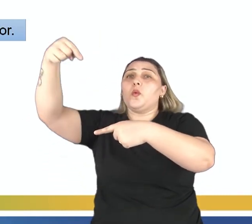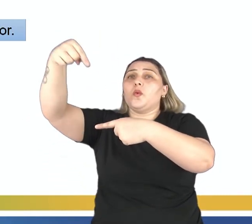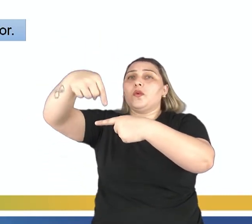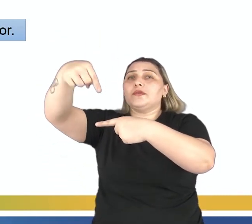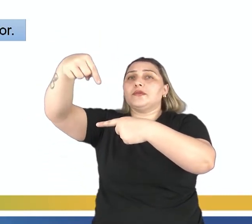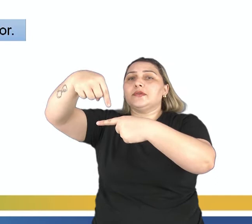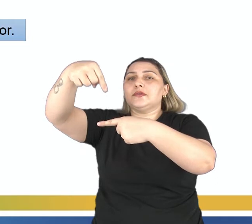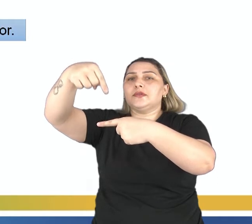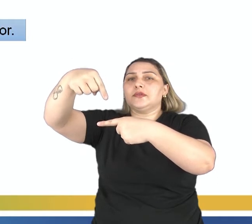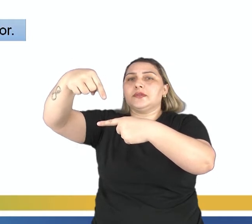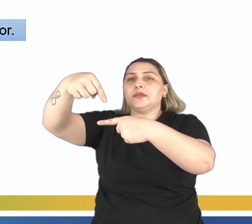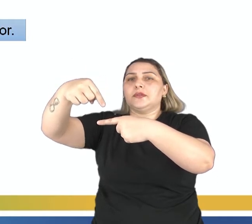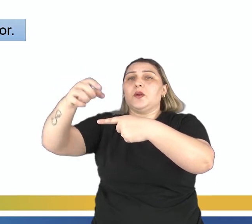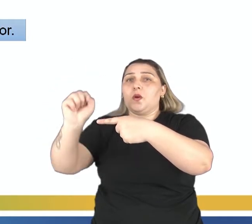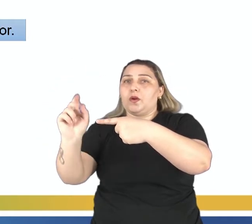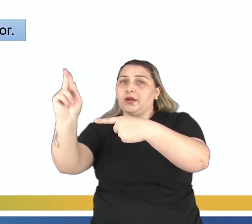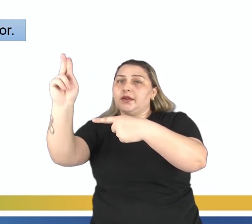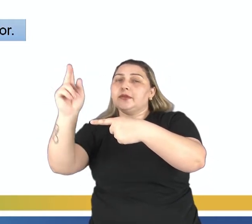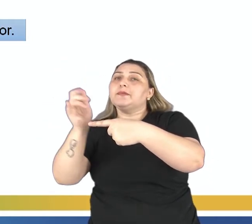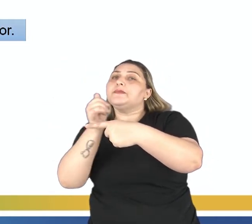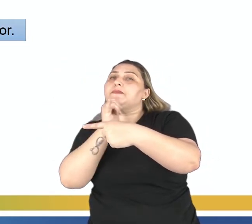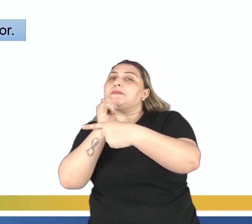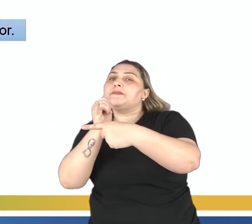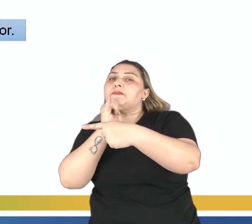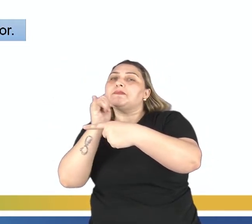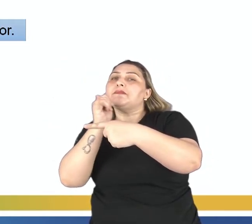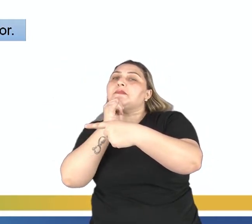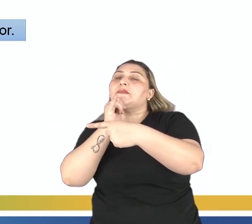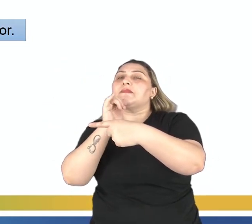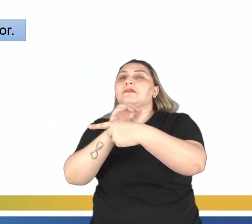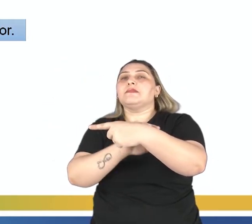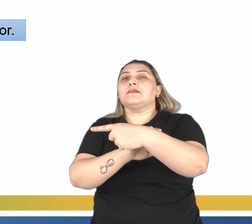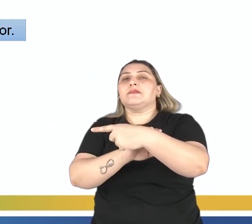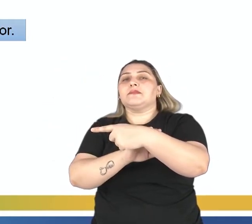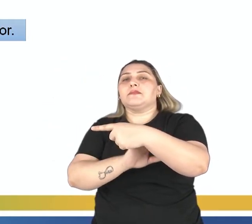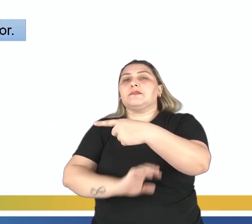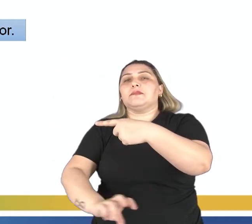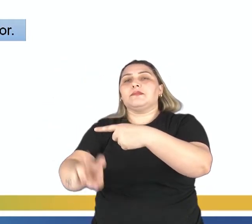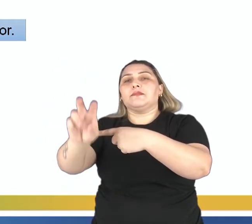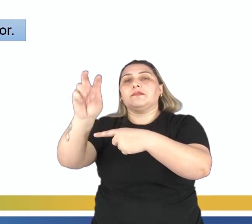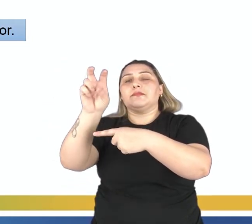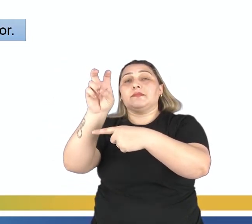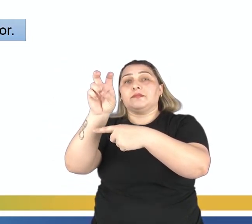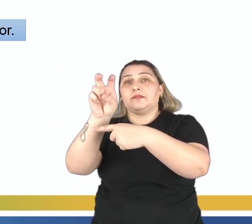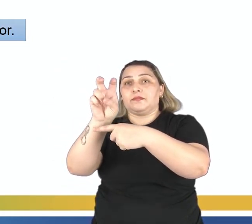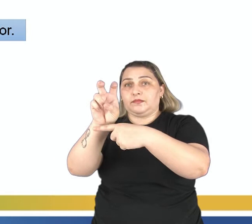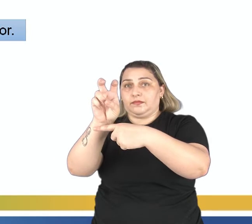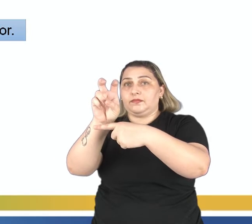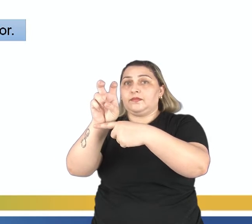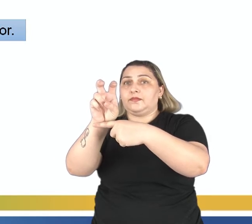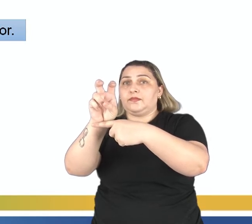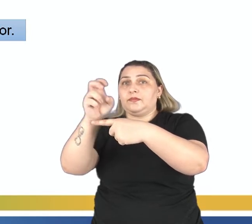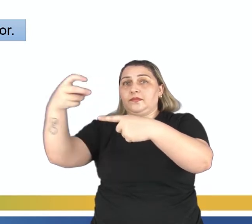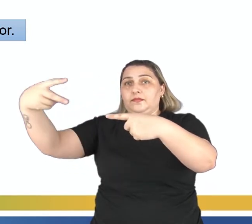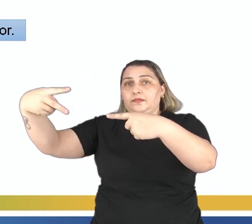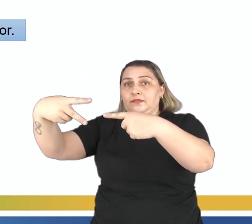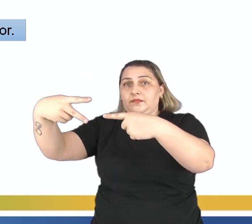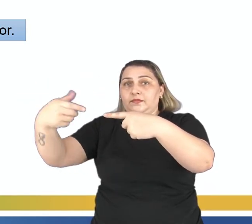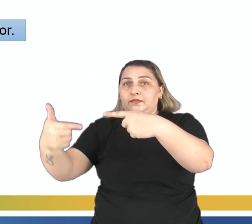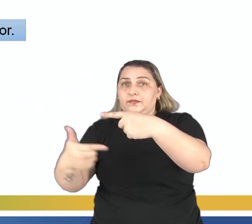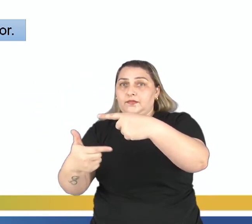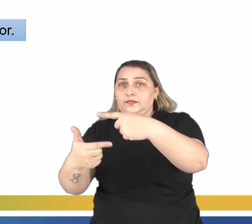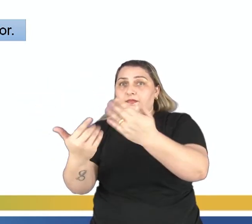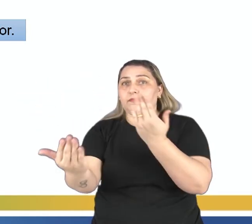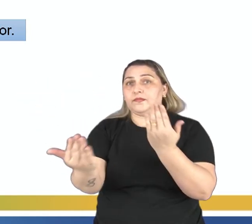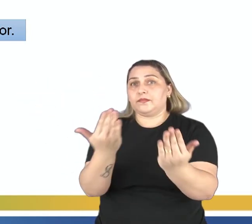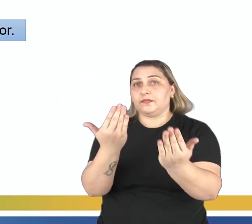Ok, pessoal? Então, ó, no caso aí, o numerador das frações são quais? Nós temos 5 e 2. Vamos